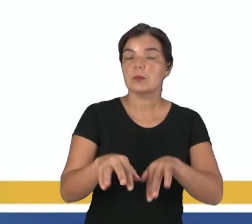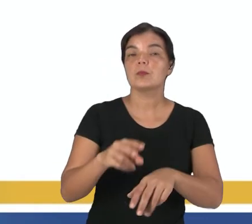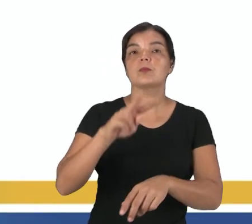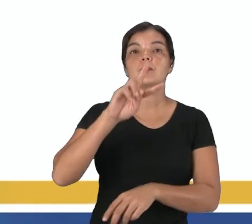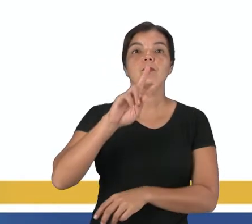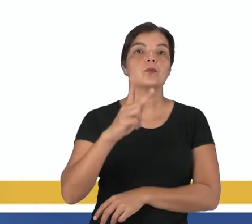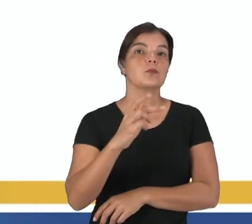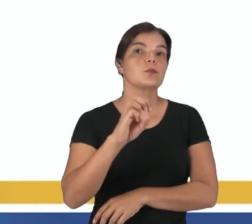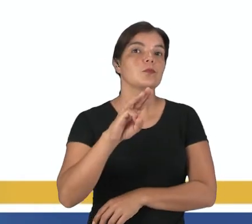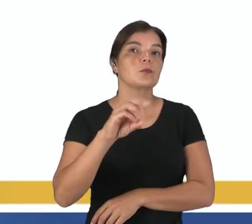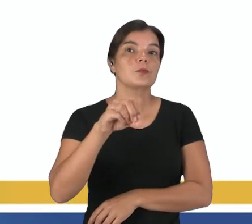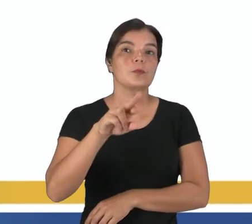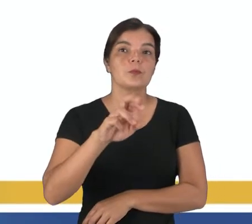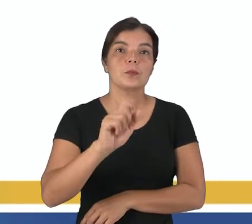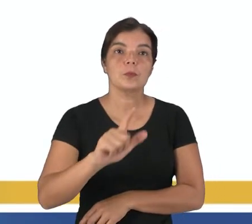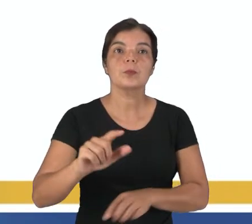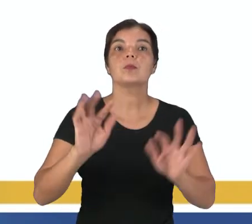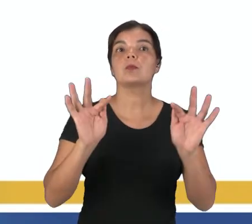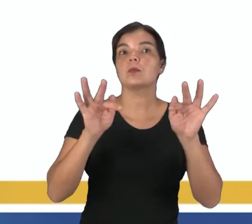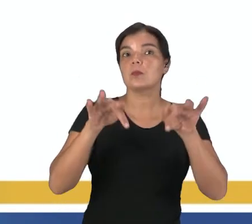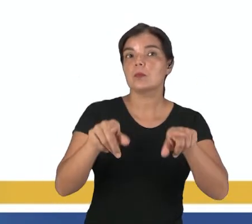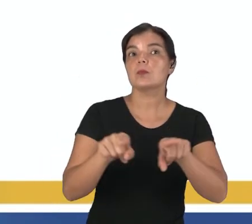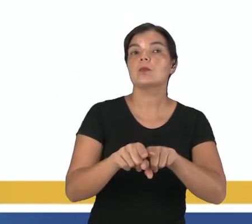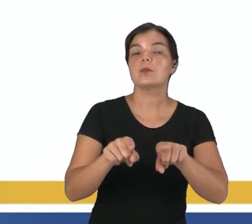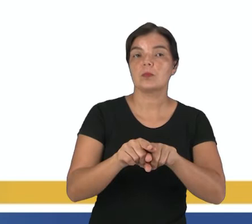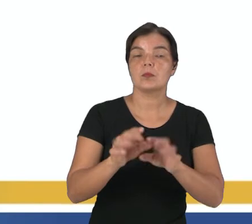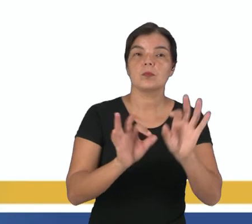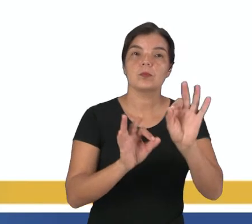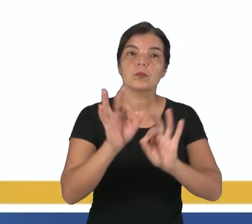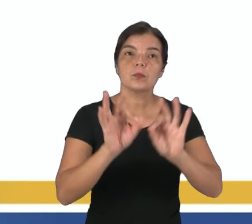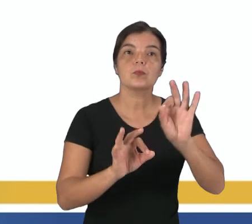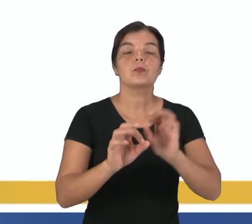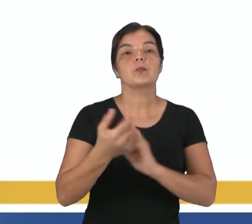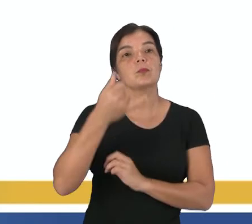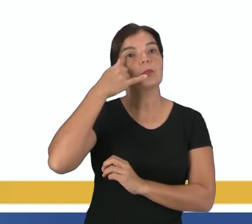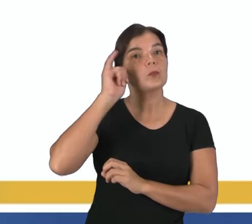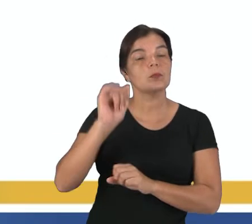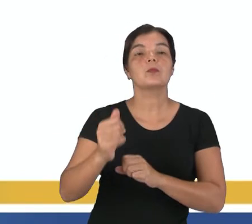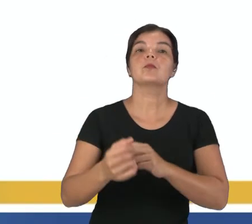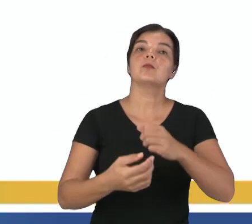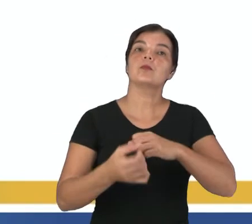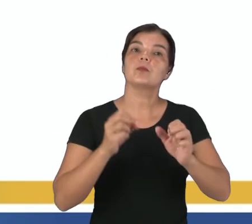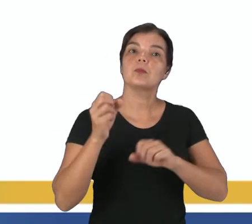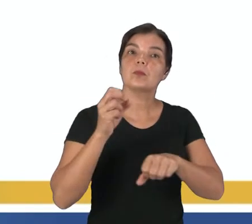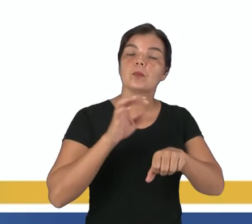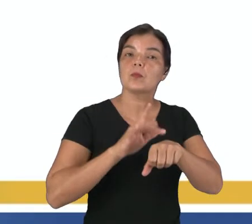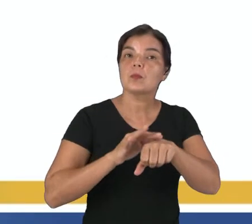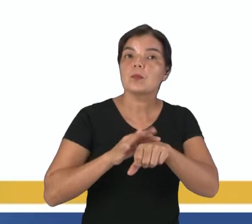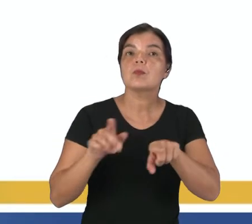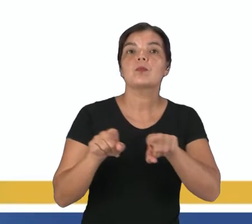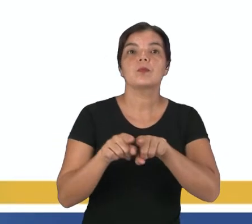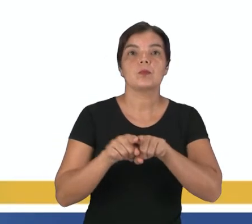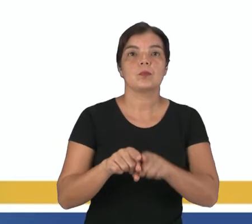a resposta humoral, ou seja, eles finalizam a produção dos anticorpos. E os